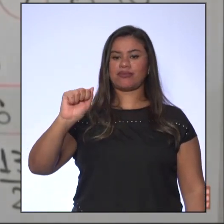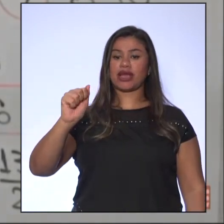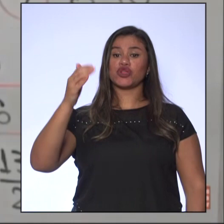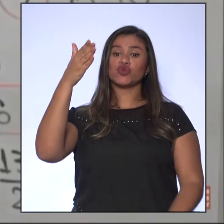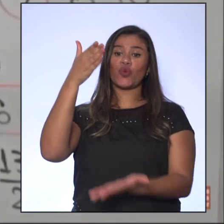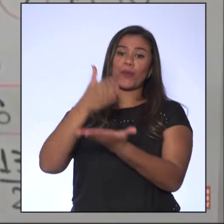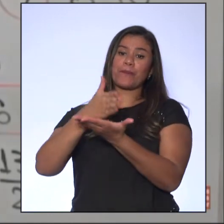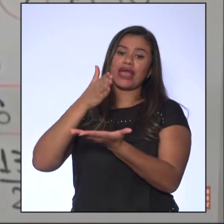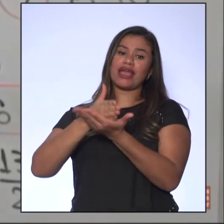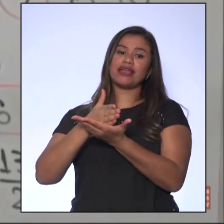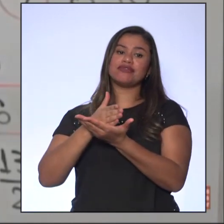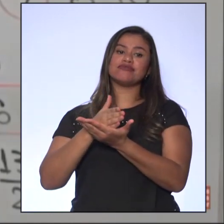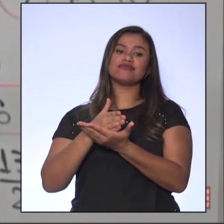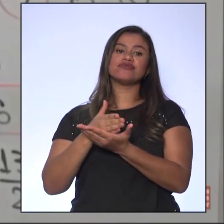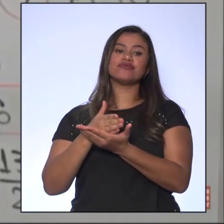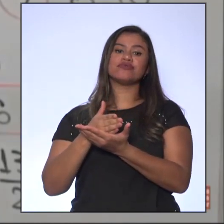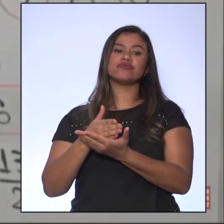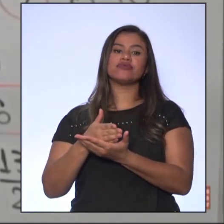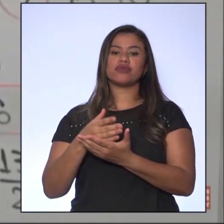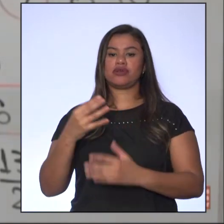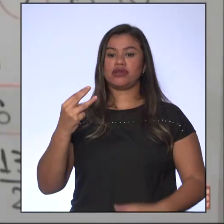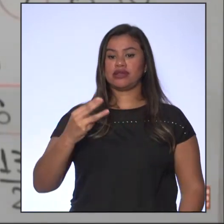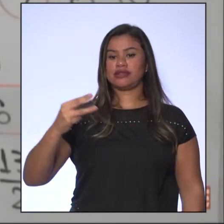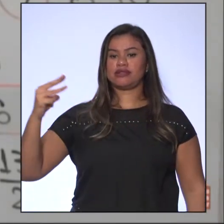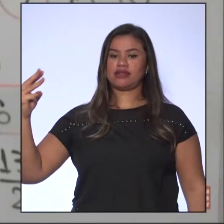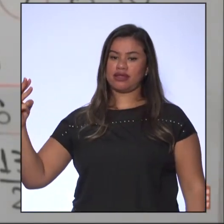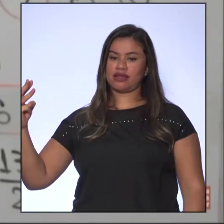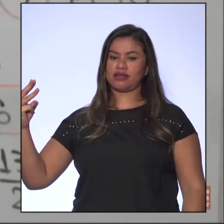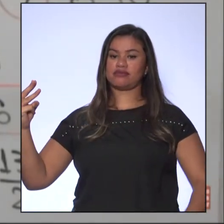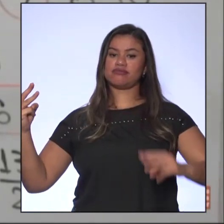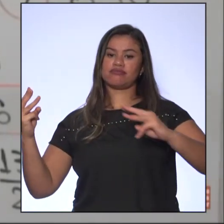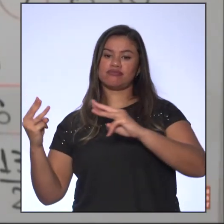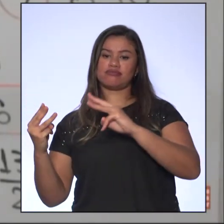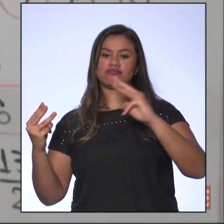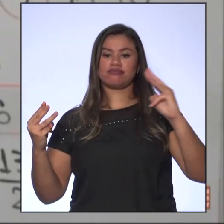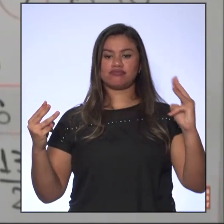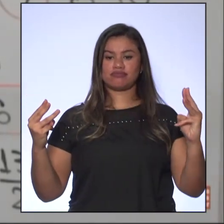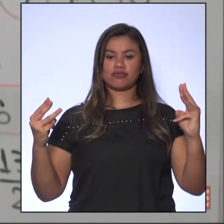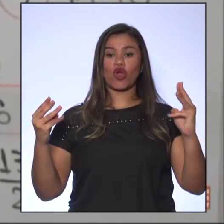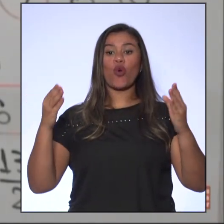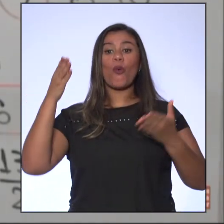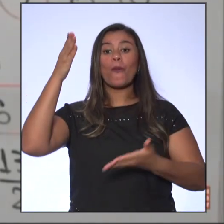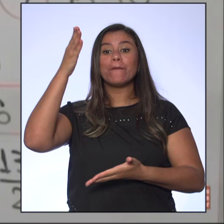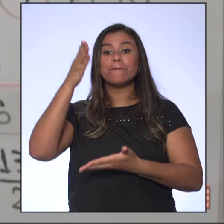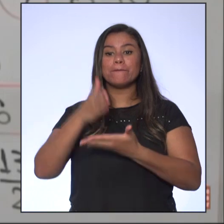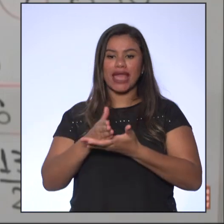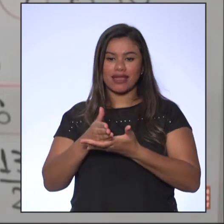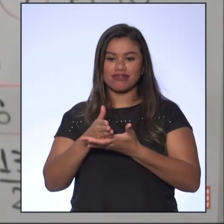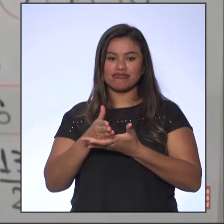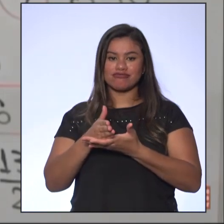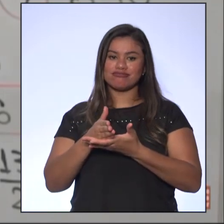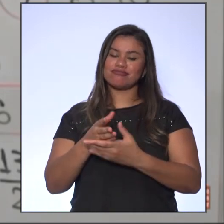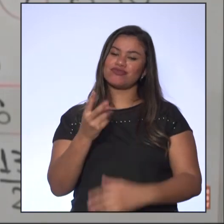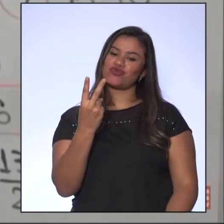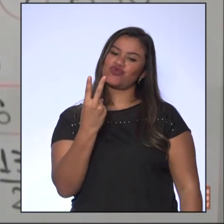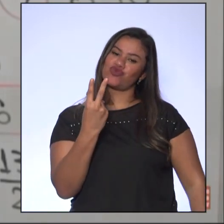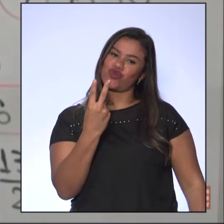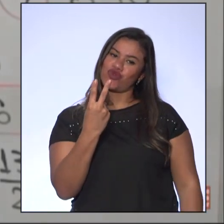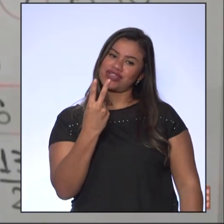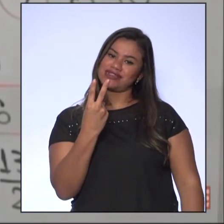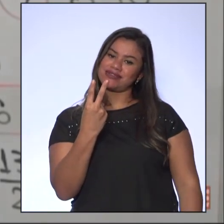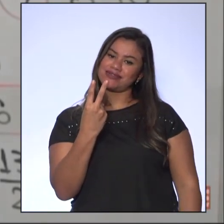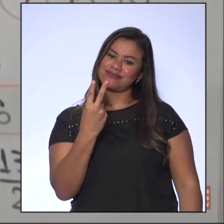Você faz assim, ó. 3 para você, 3 para o tio. Quem está no meio? O 2. Olha